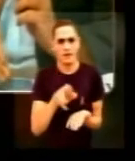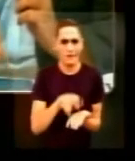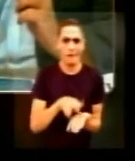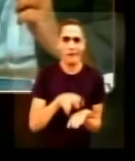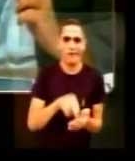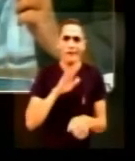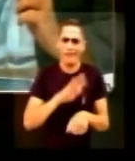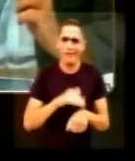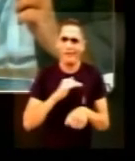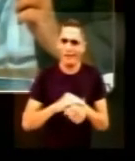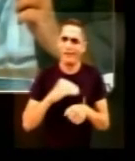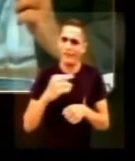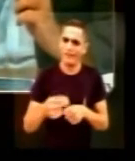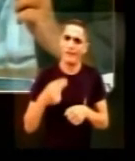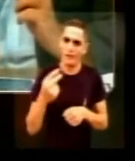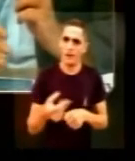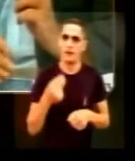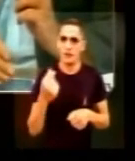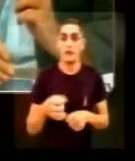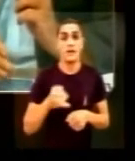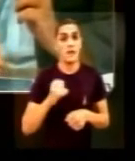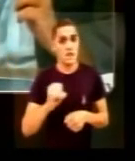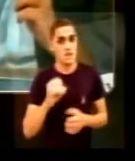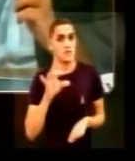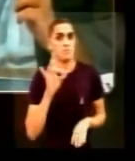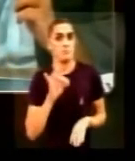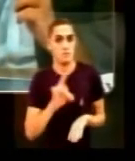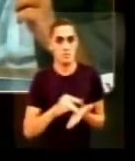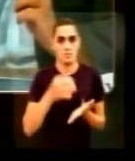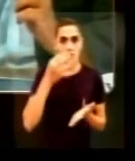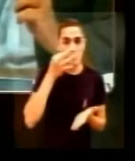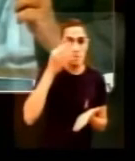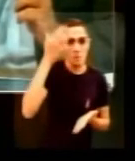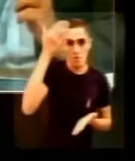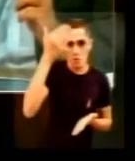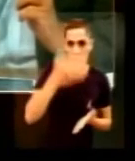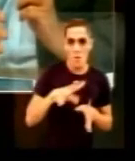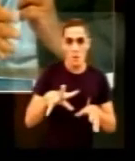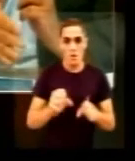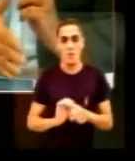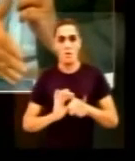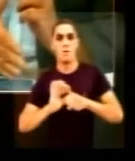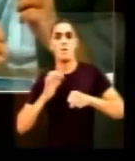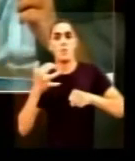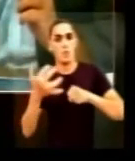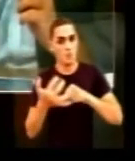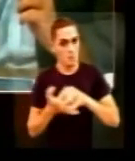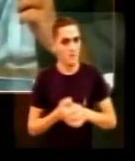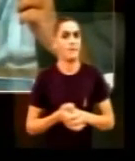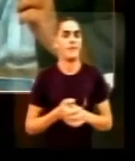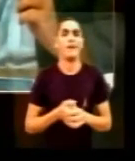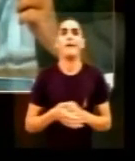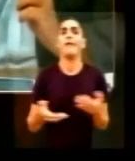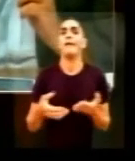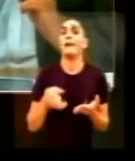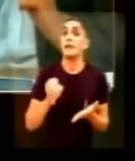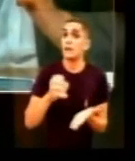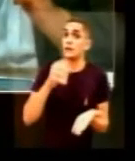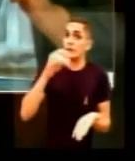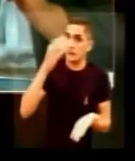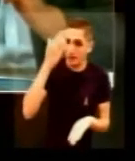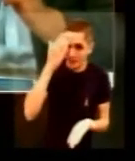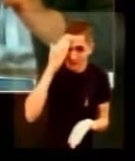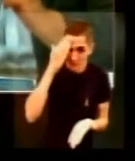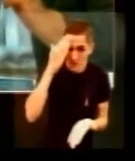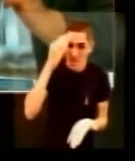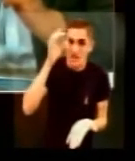dele foi Covid, que provavelmente o que levou à morte dele foi ele ter pego Covid, mas